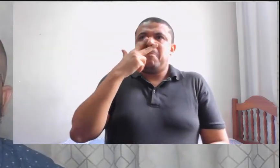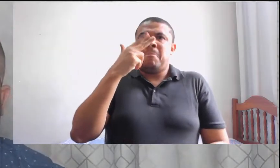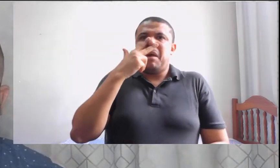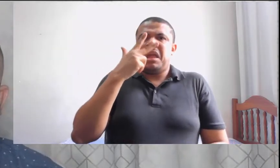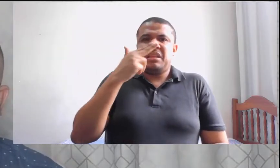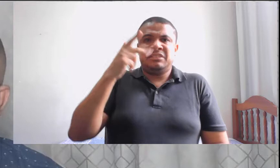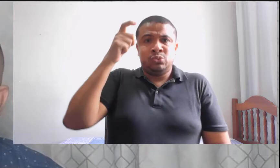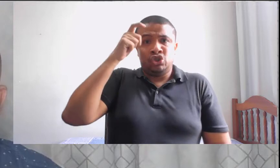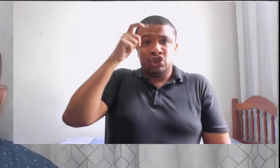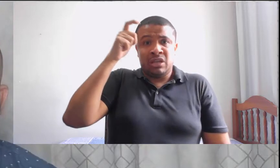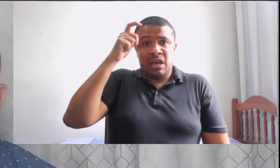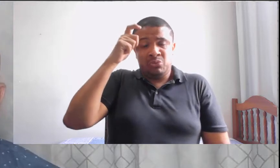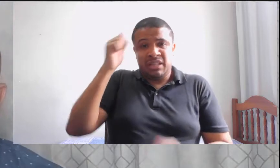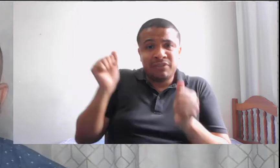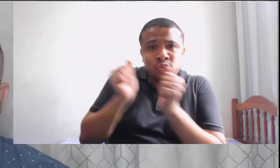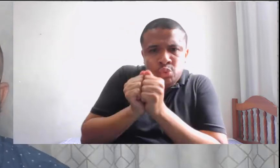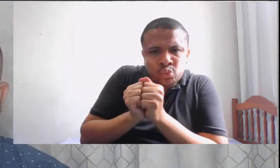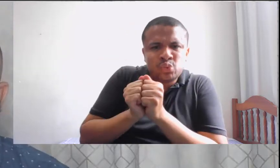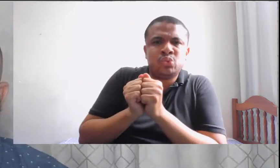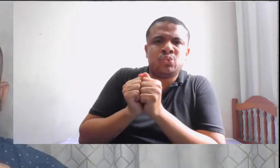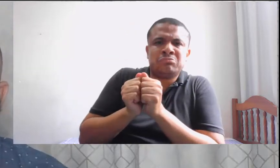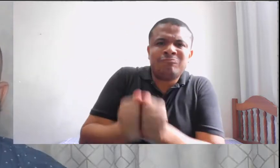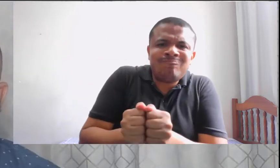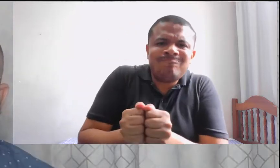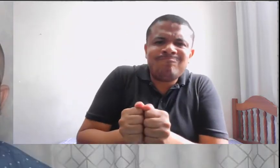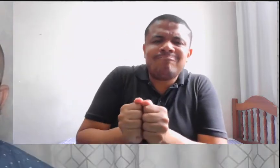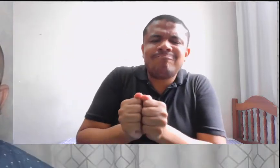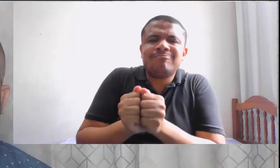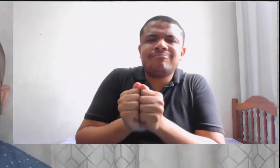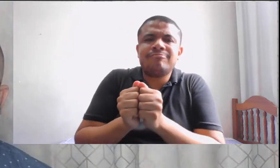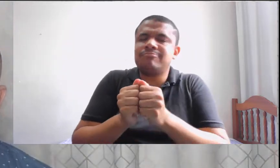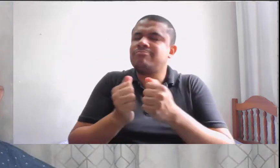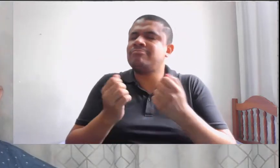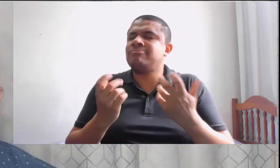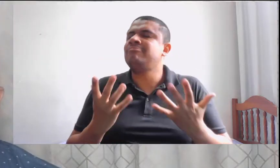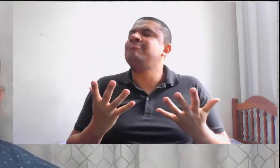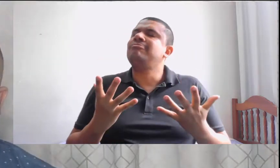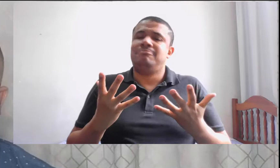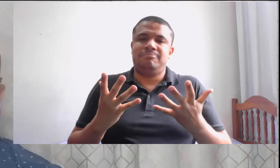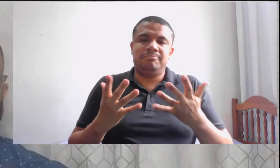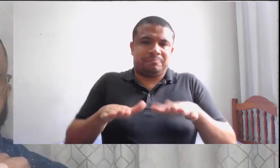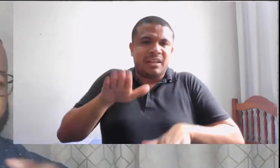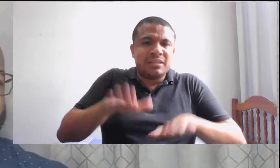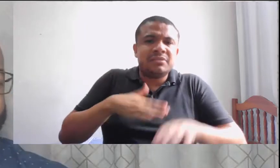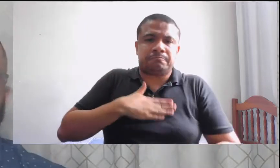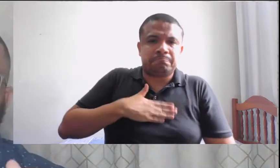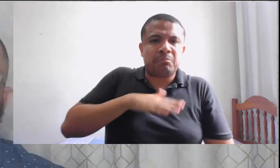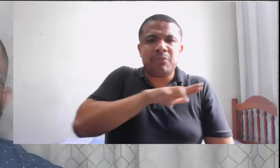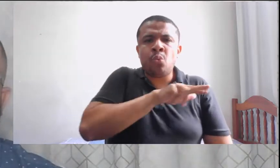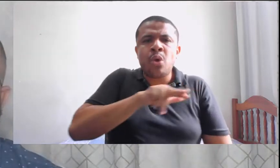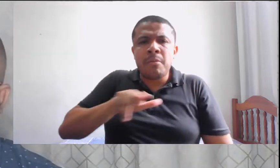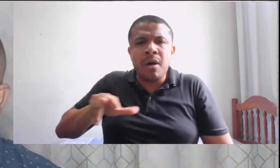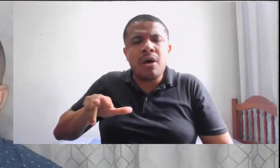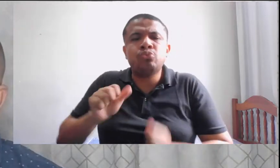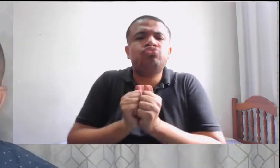era que o próprio mal havia chegado junto com ele. E às vezes meus irmãos e